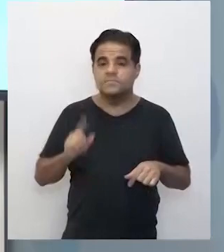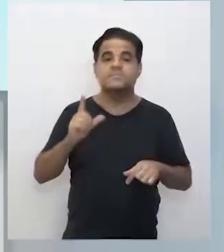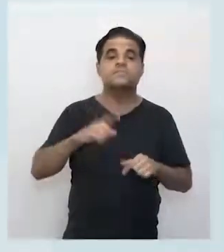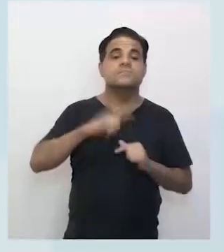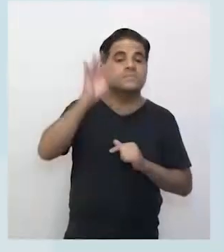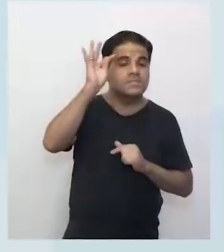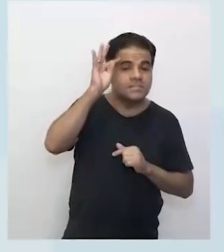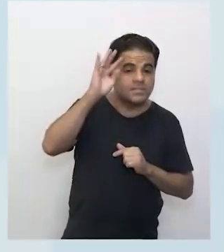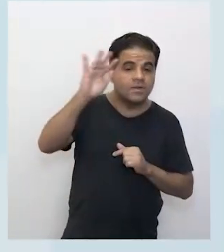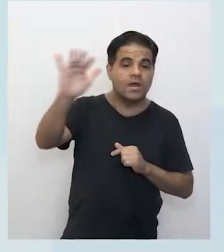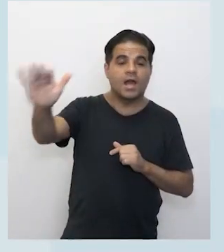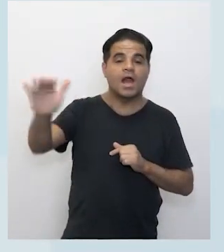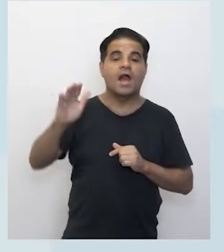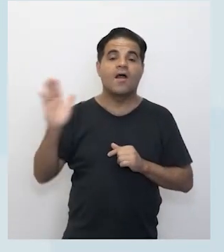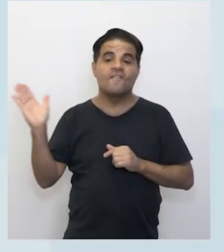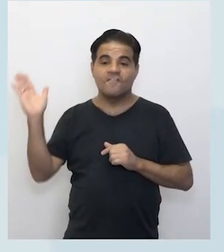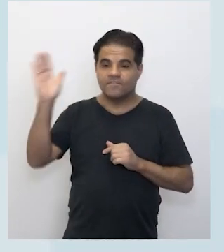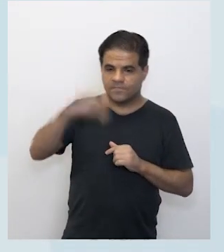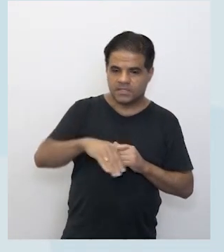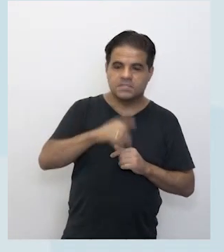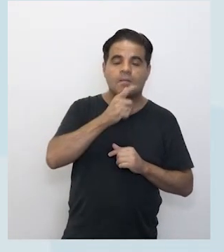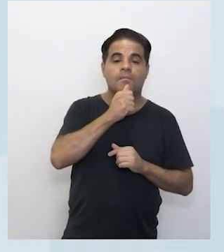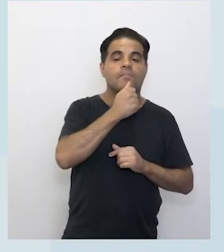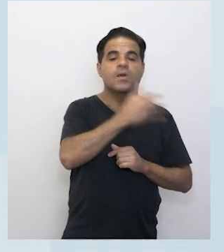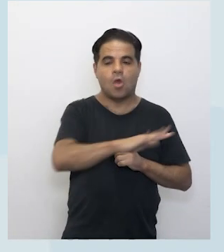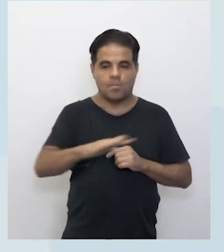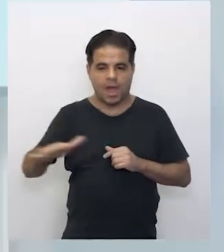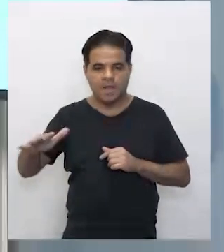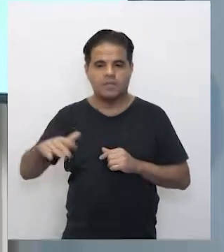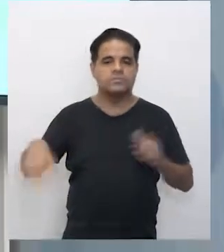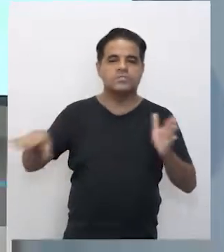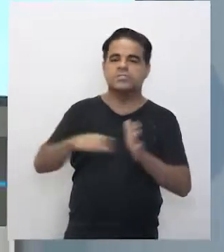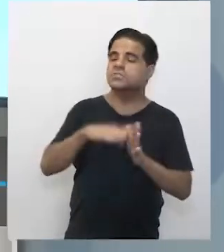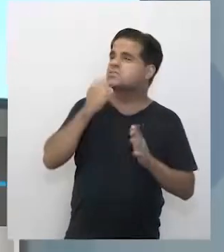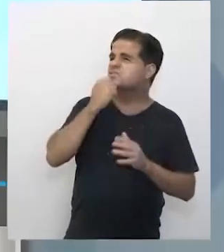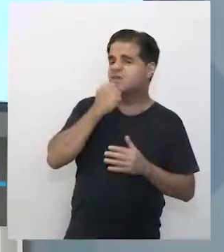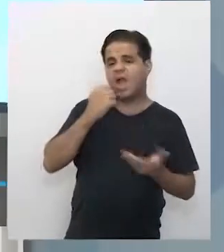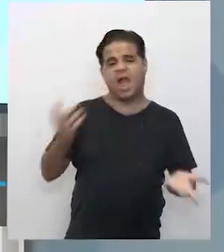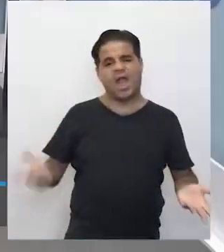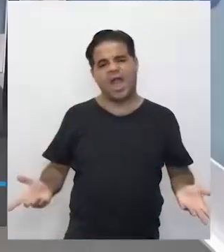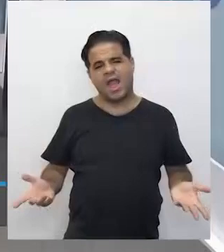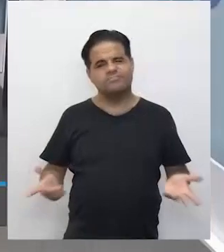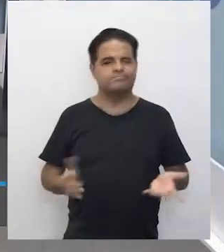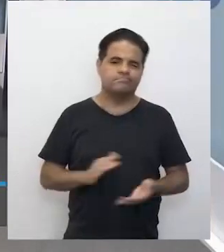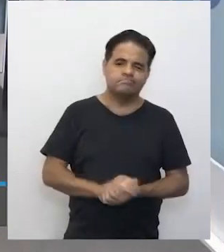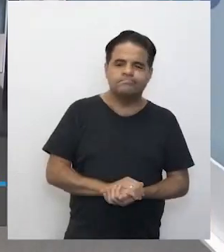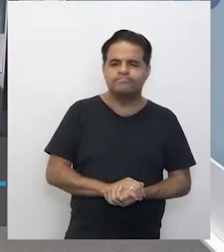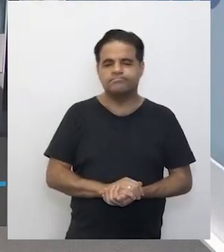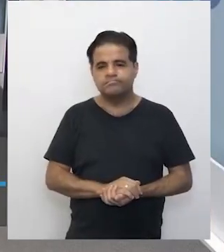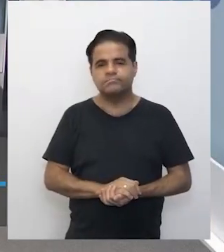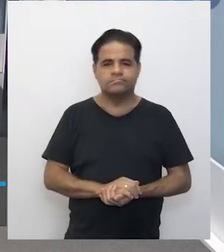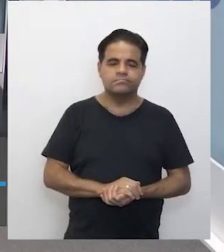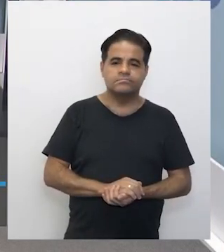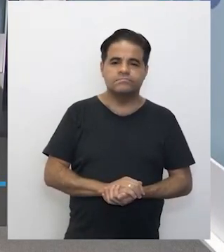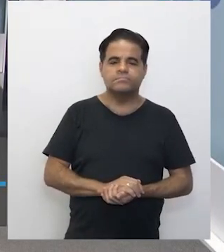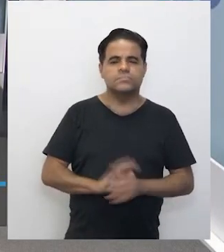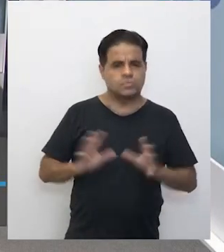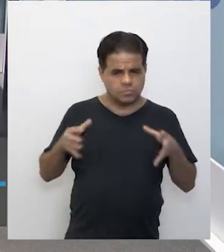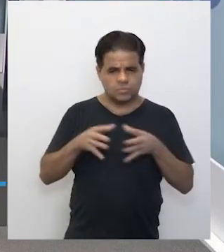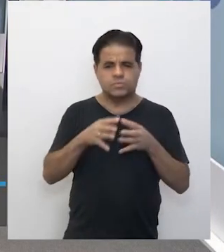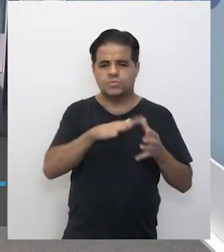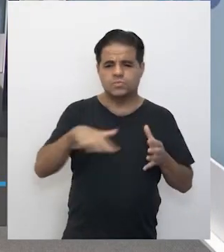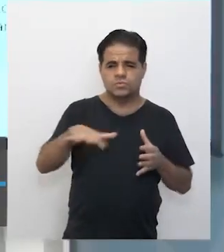teoria da vinda pelo mar. Mas espera aí, não é assim não, ó. Não é chegar, o cientista falou assim. Cara, os